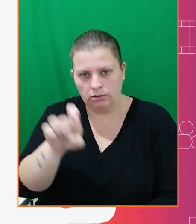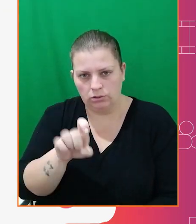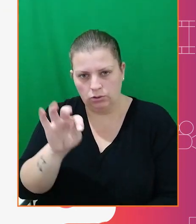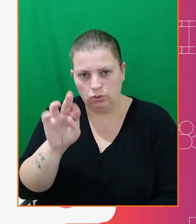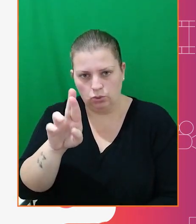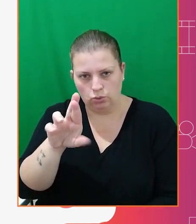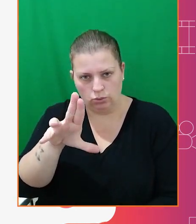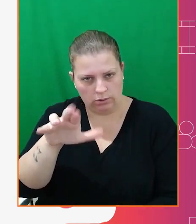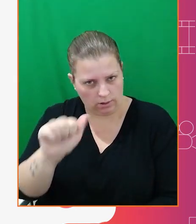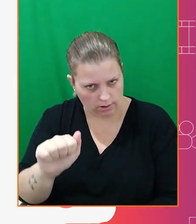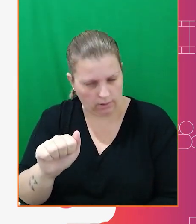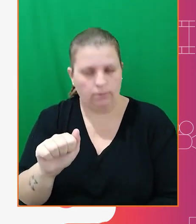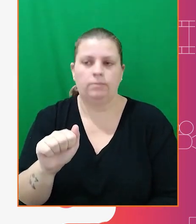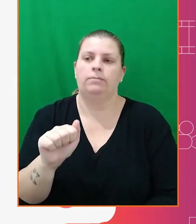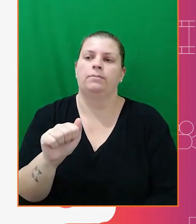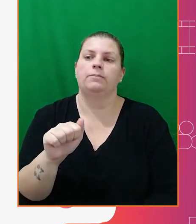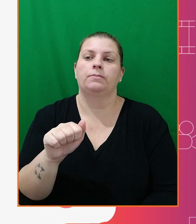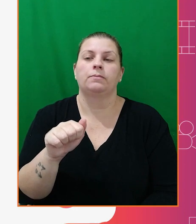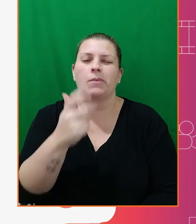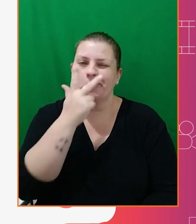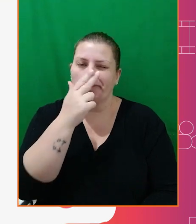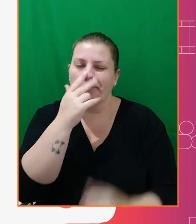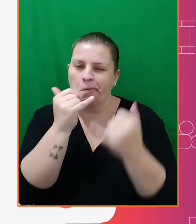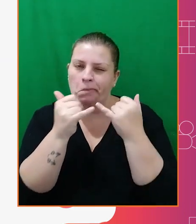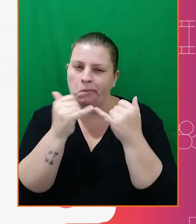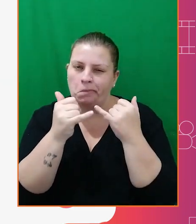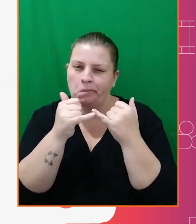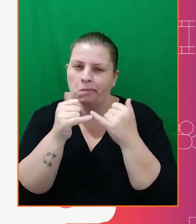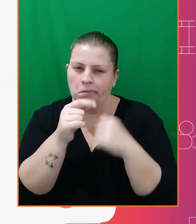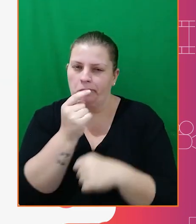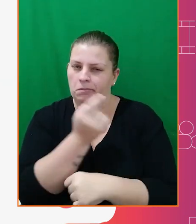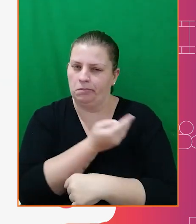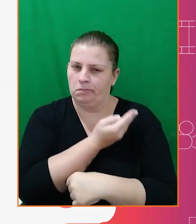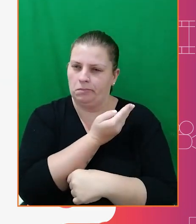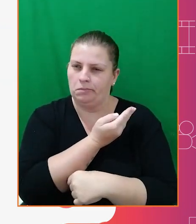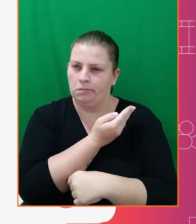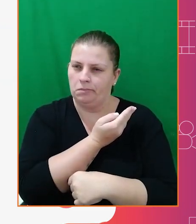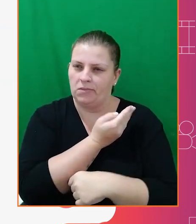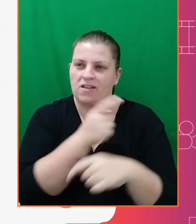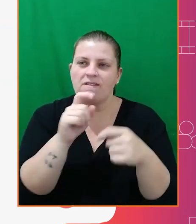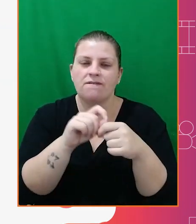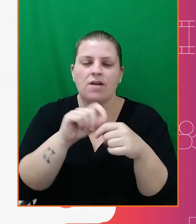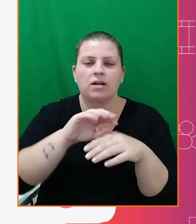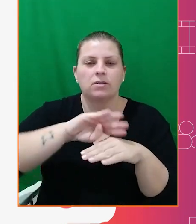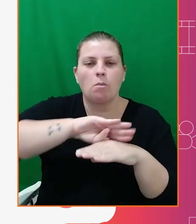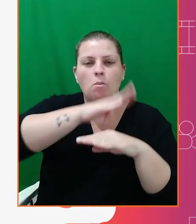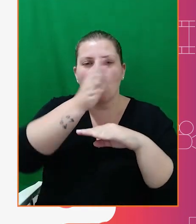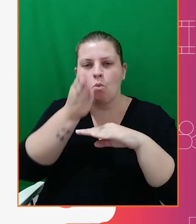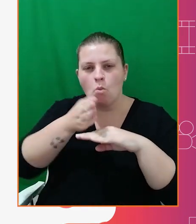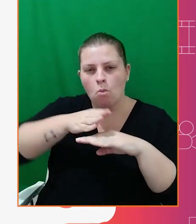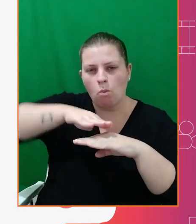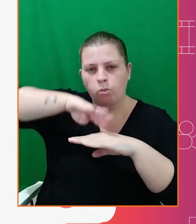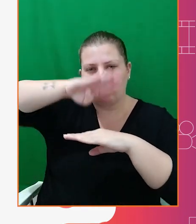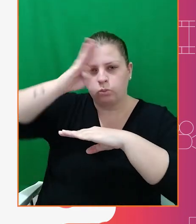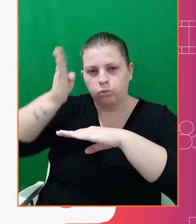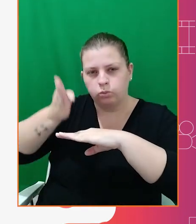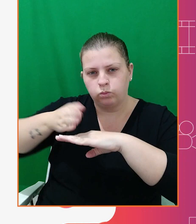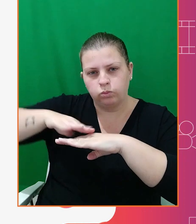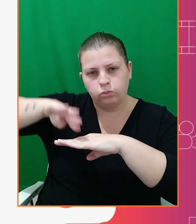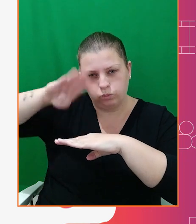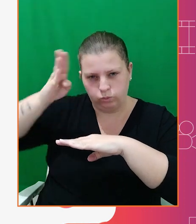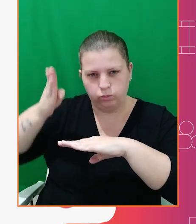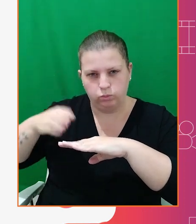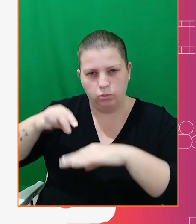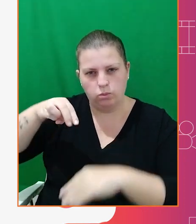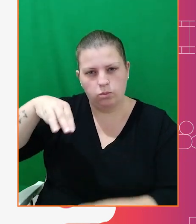semelhante a essa que nós podemos usar é para o desenho de montanhas. Usando esse mesmo traço, nós podemos fazer como se fosse a encosta